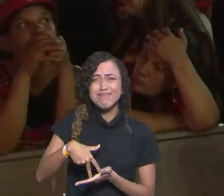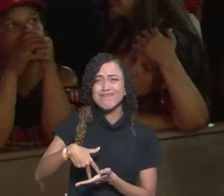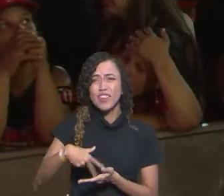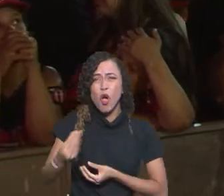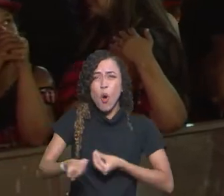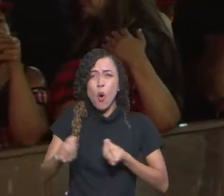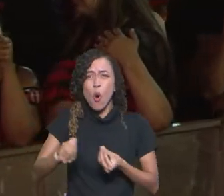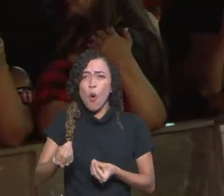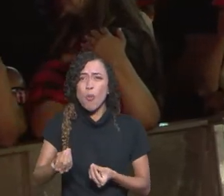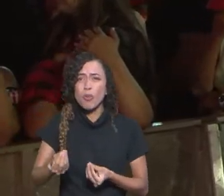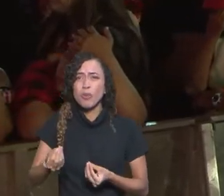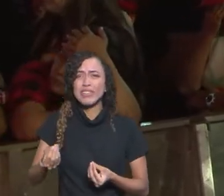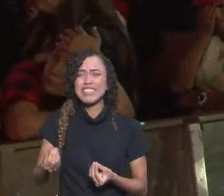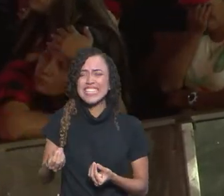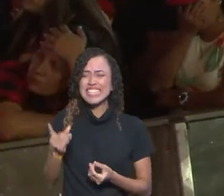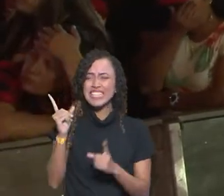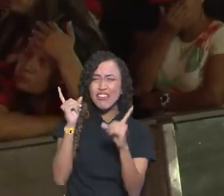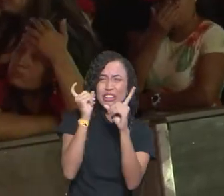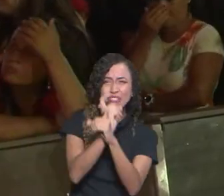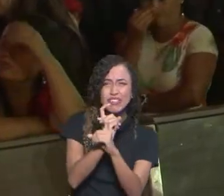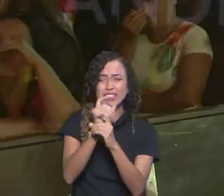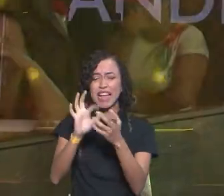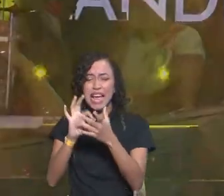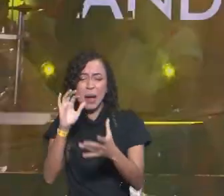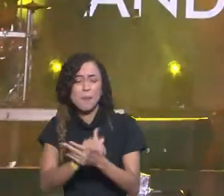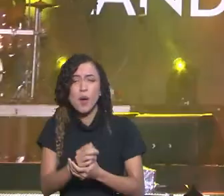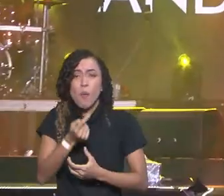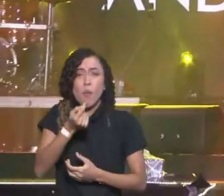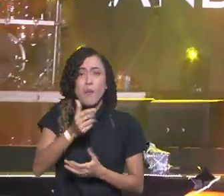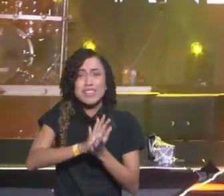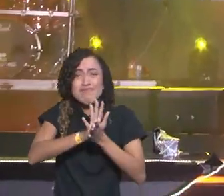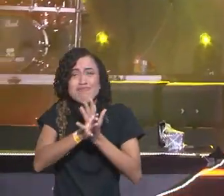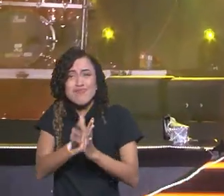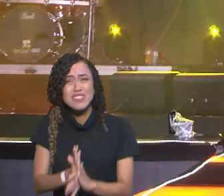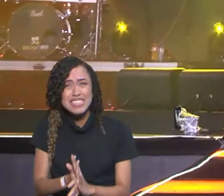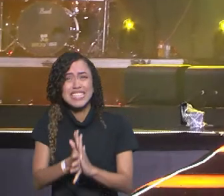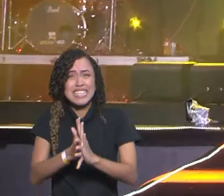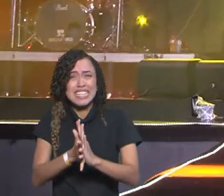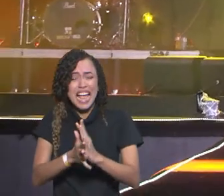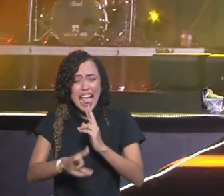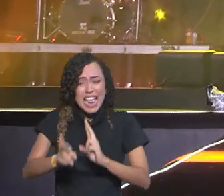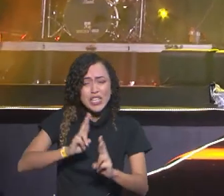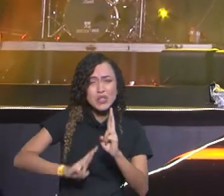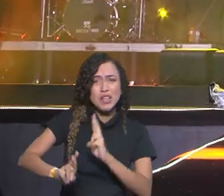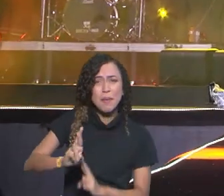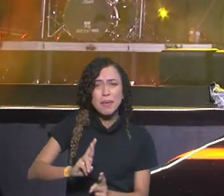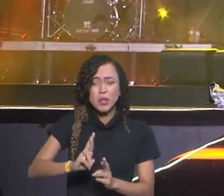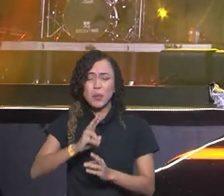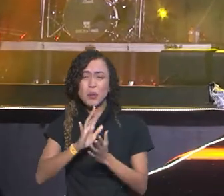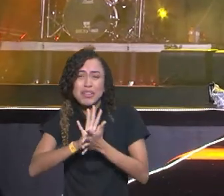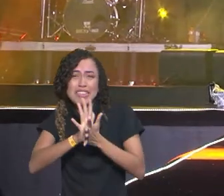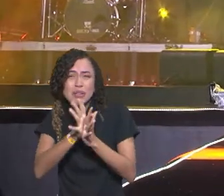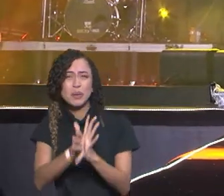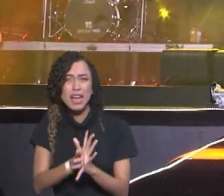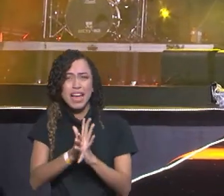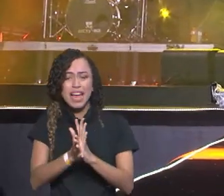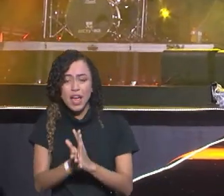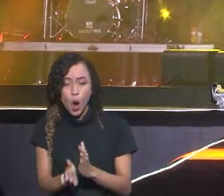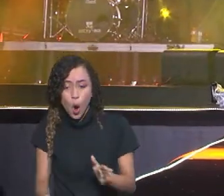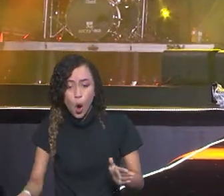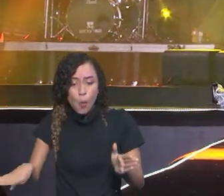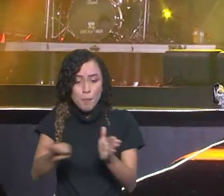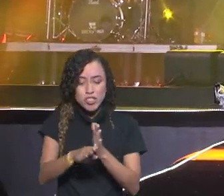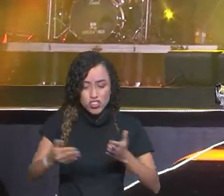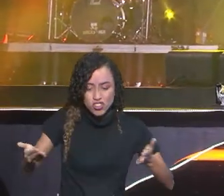conduzir o seu veículo casamento morrendo relacionamento falido mas quando entra no meio